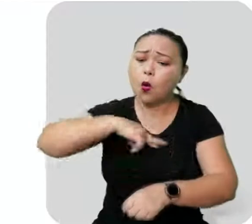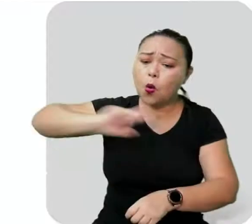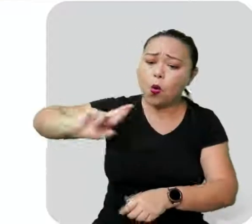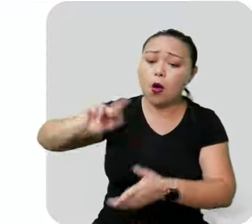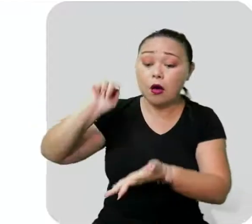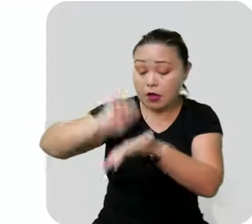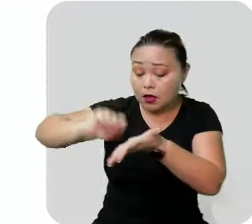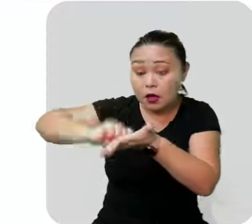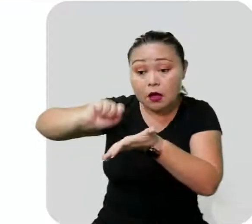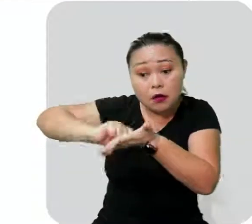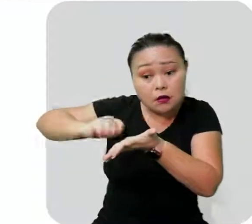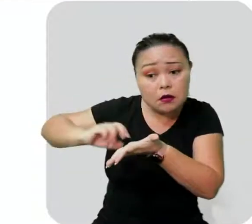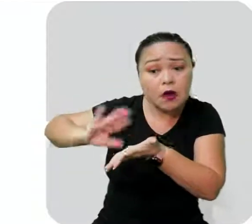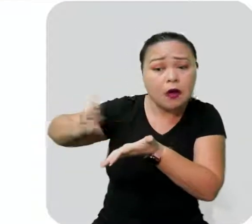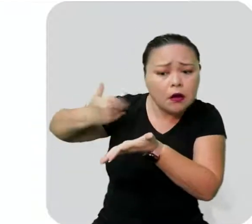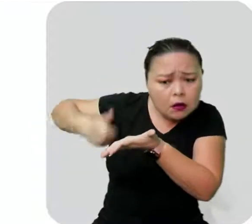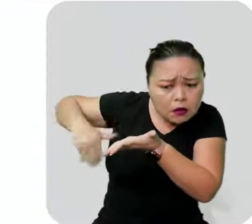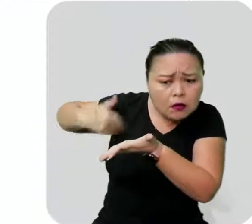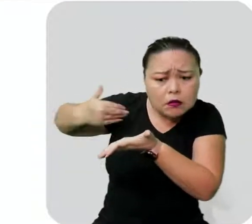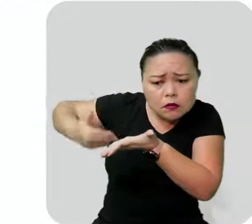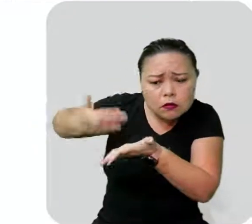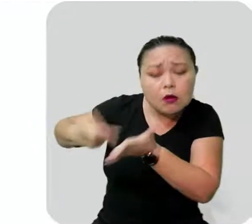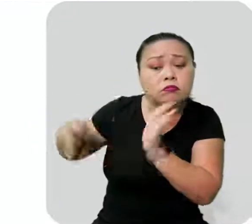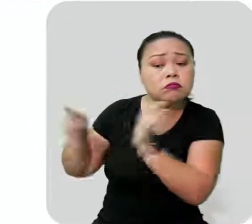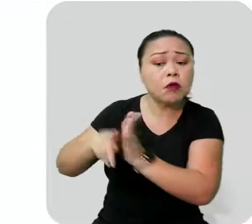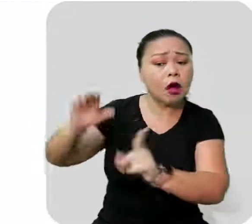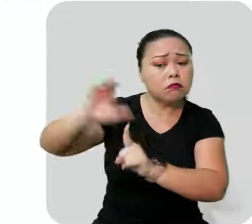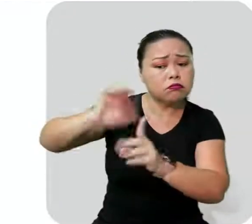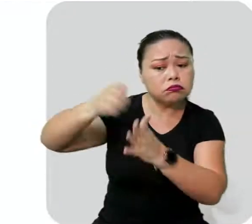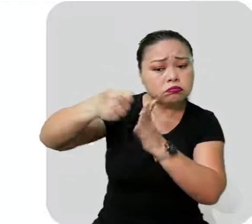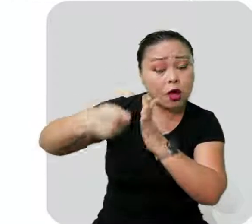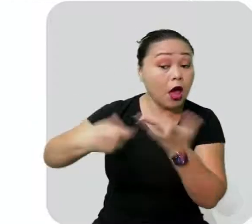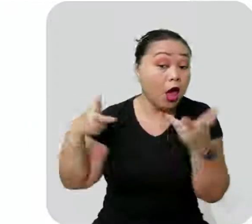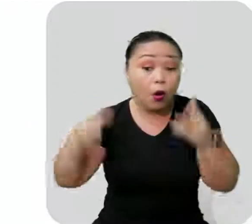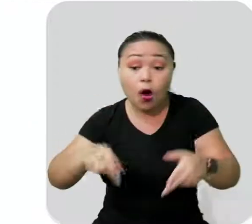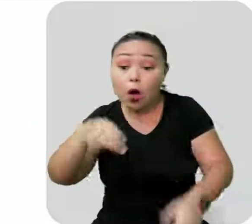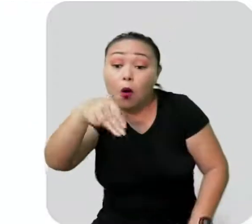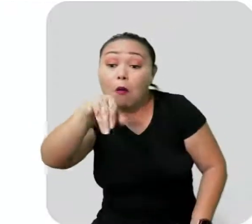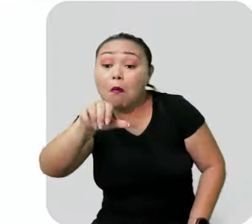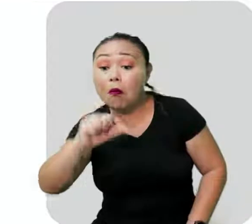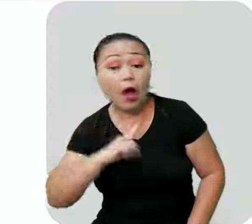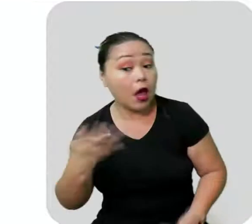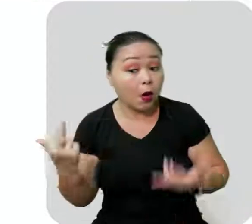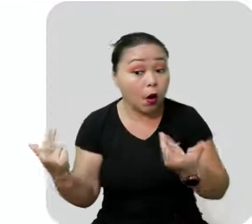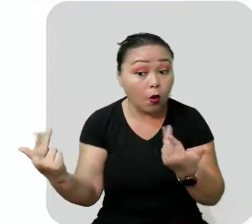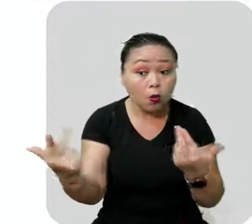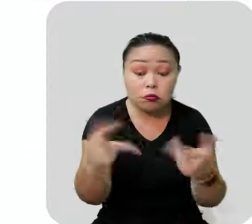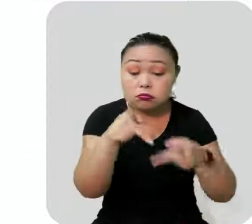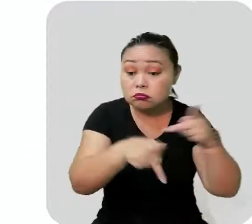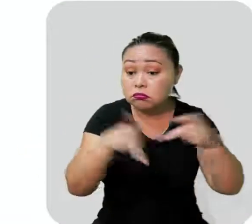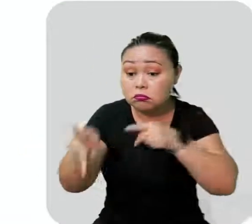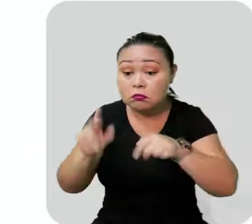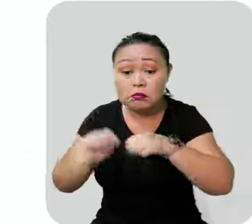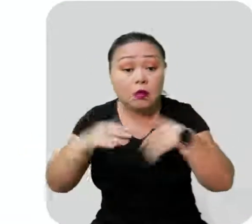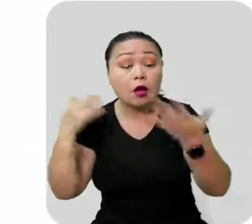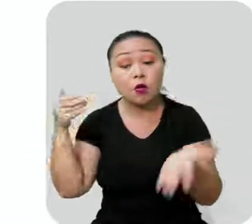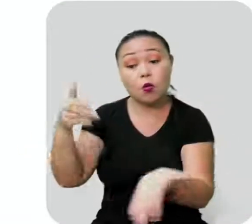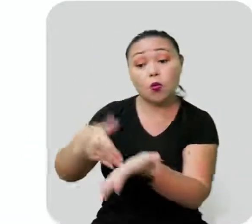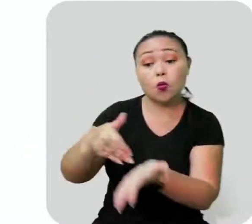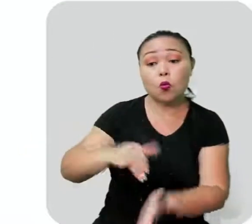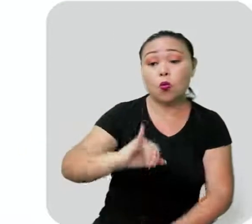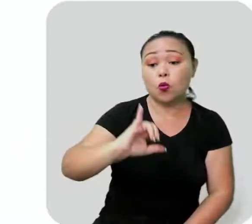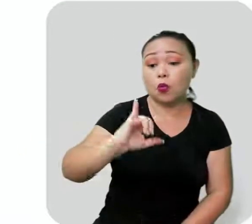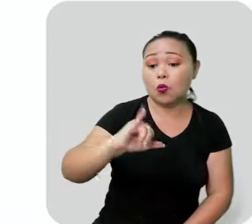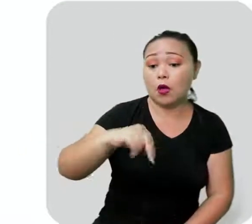uma escrita primitiva e um próprio calendário assim como os mares também tiveram isso e por